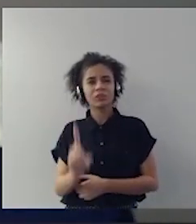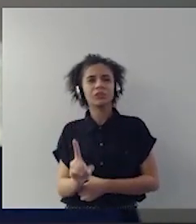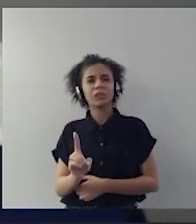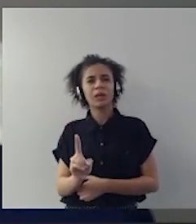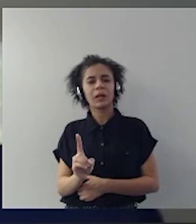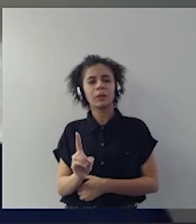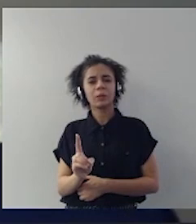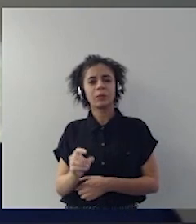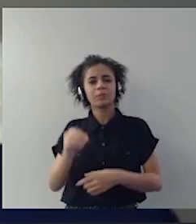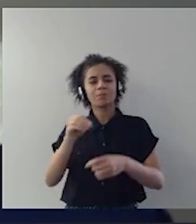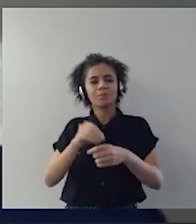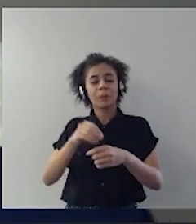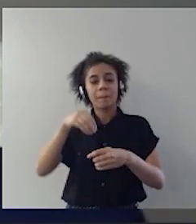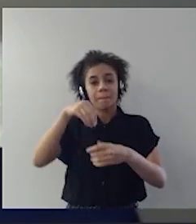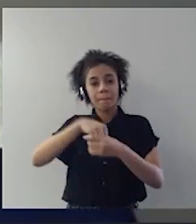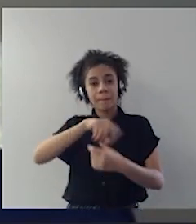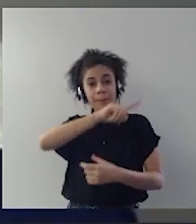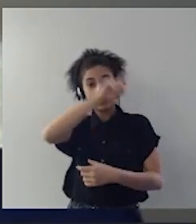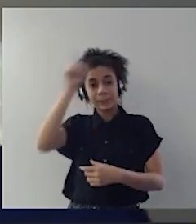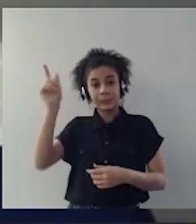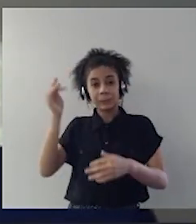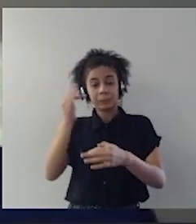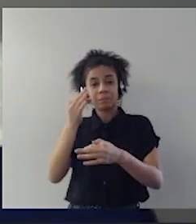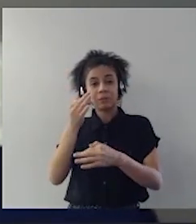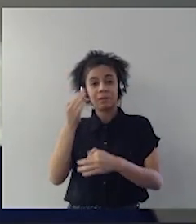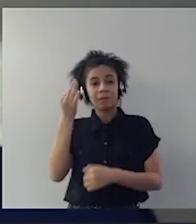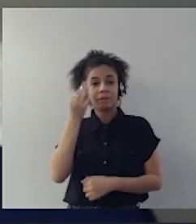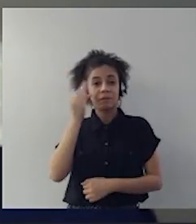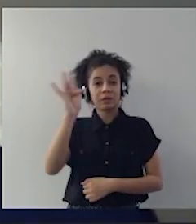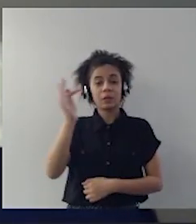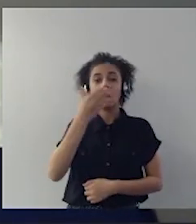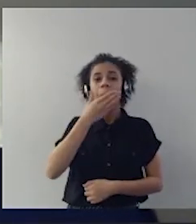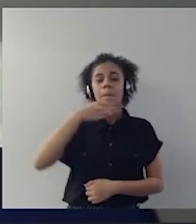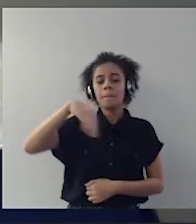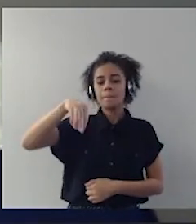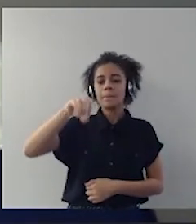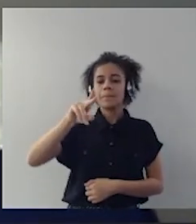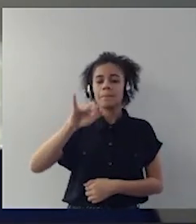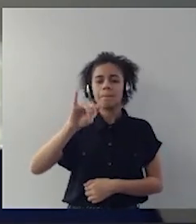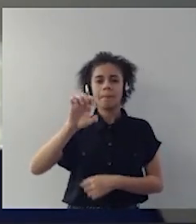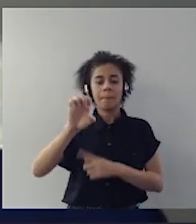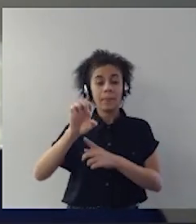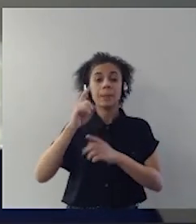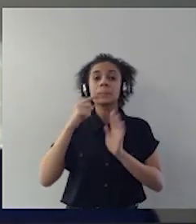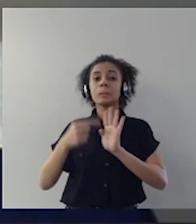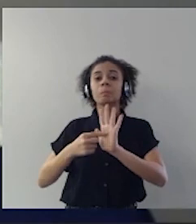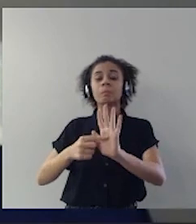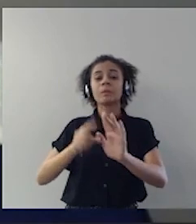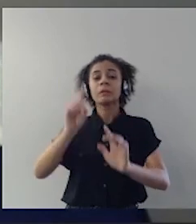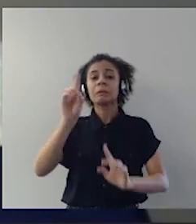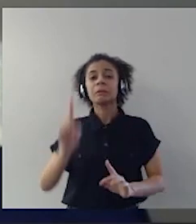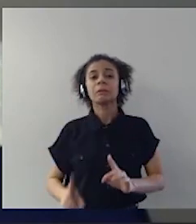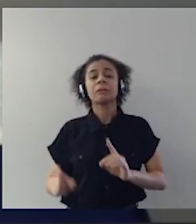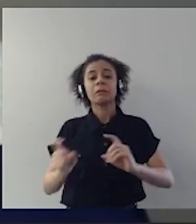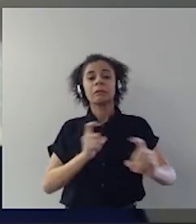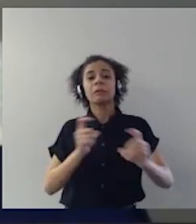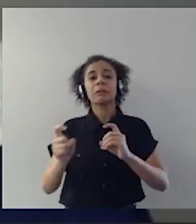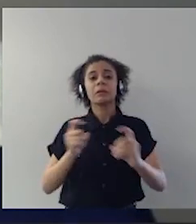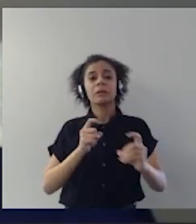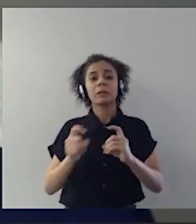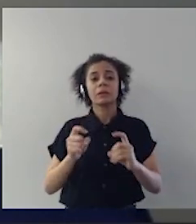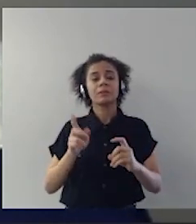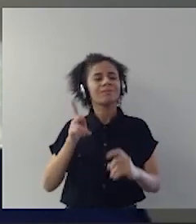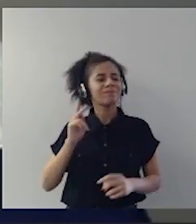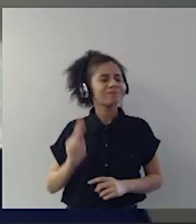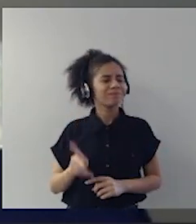jurisprudencial, porque ele nasceu no Conselho de Estado francês e Maurice Horiot mostrou que o direito administrativo era, e